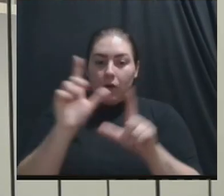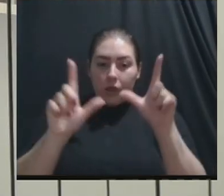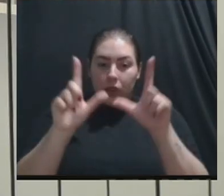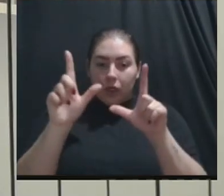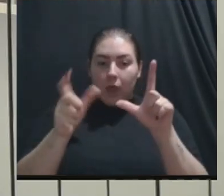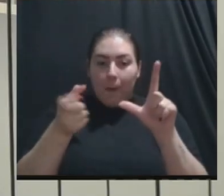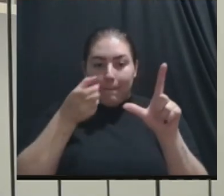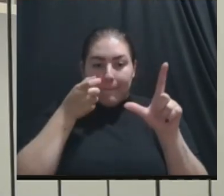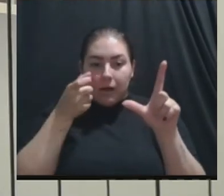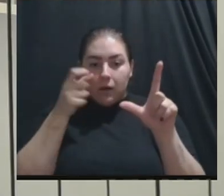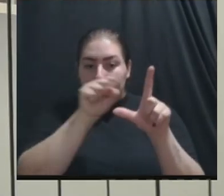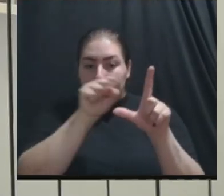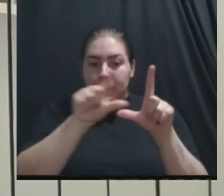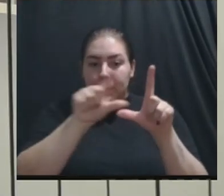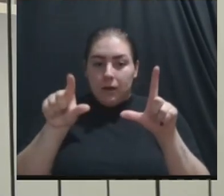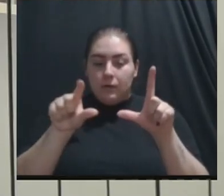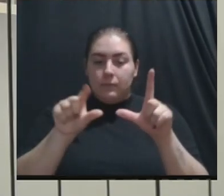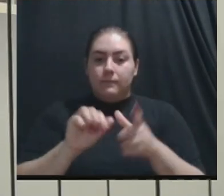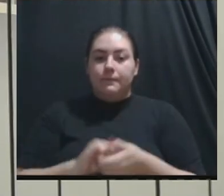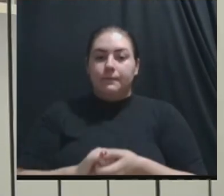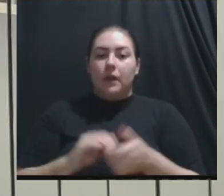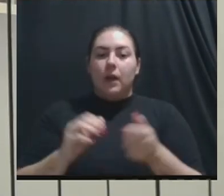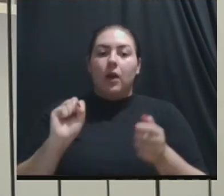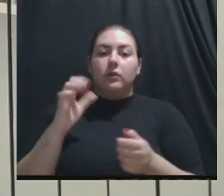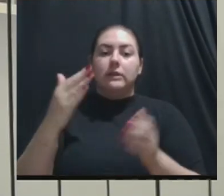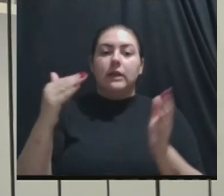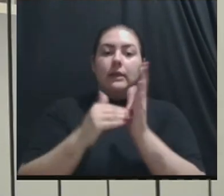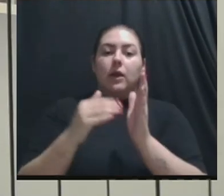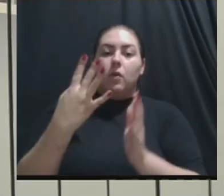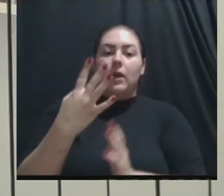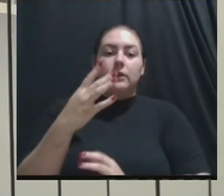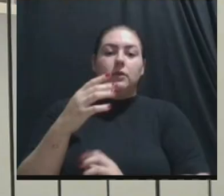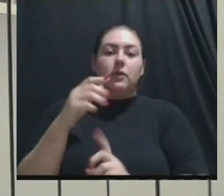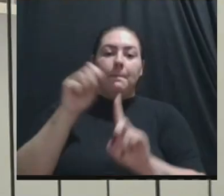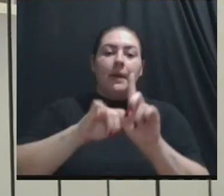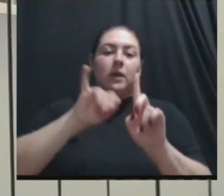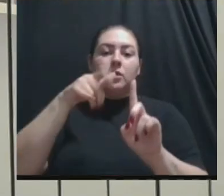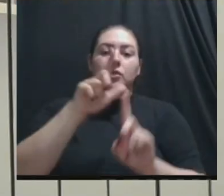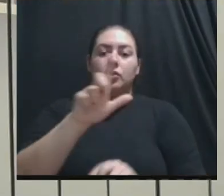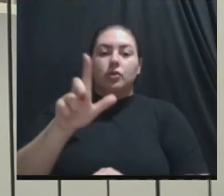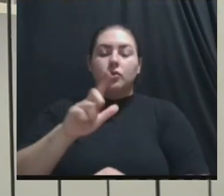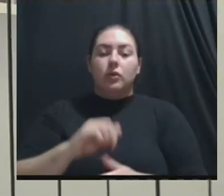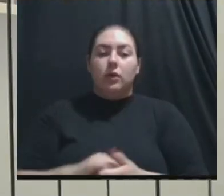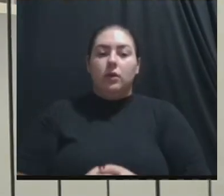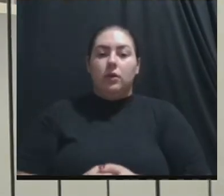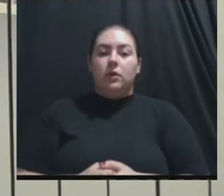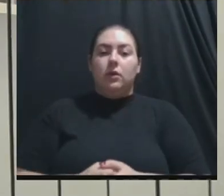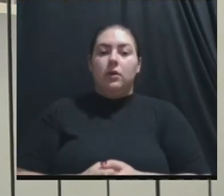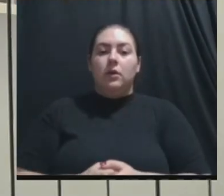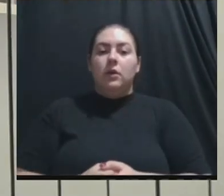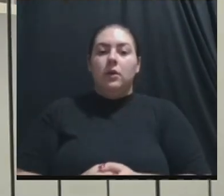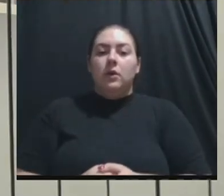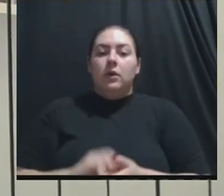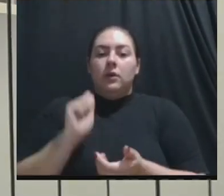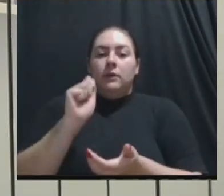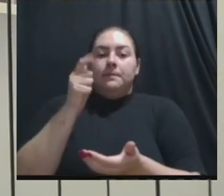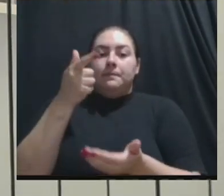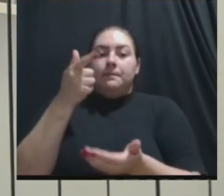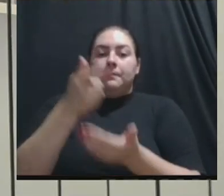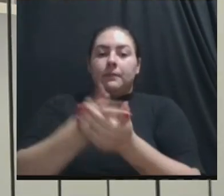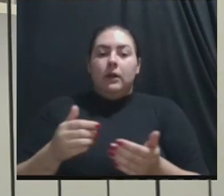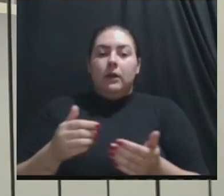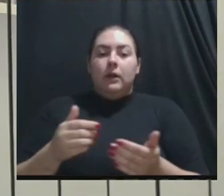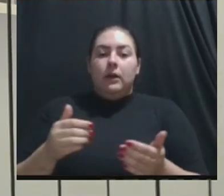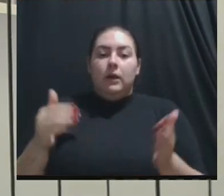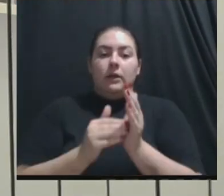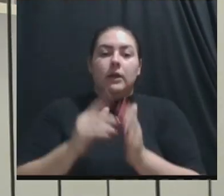de julho. Em caso de parcelamento, os pagamentos devem ser realizados até o mês de dezembro. Hora